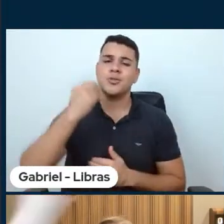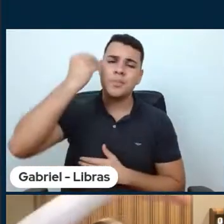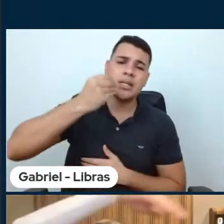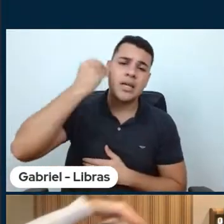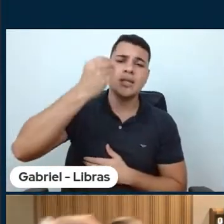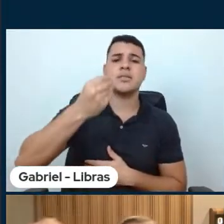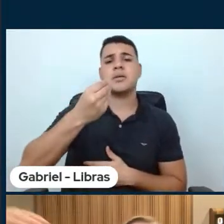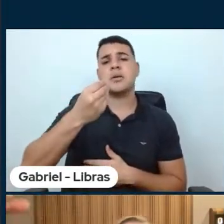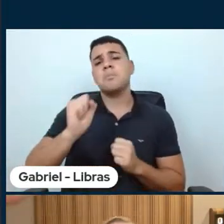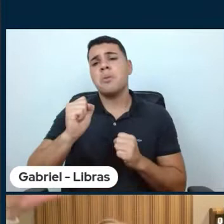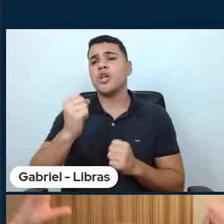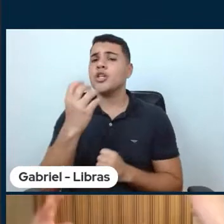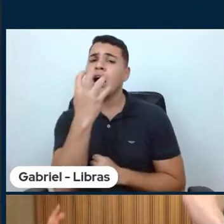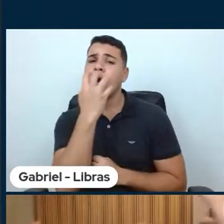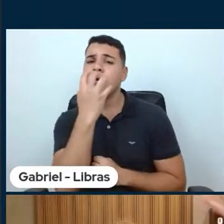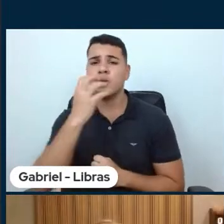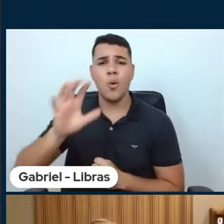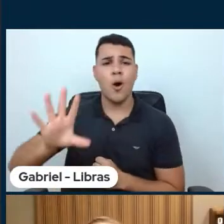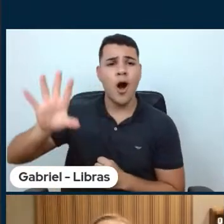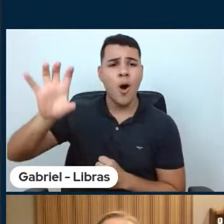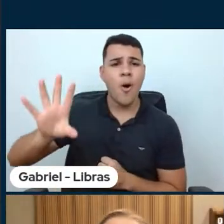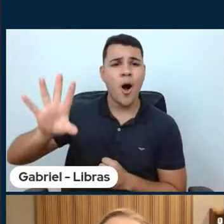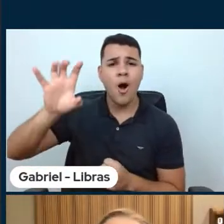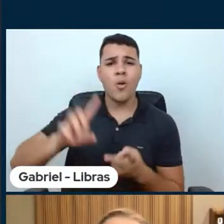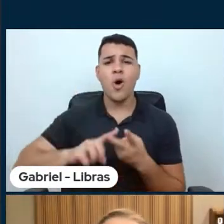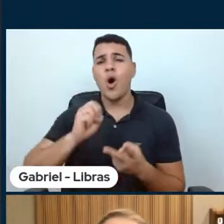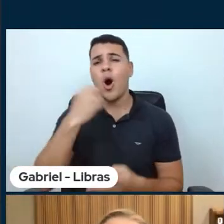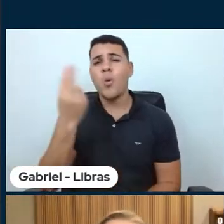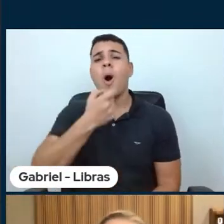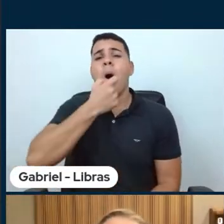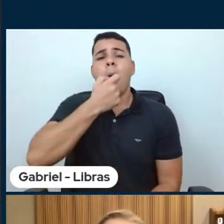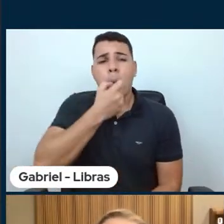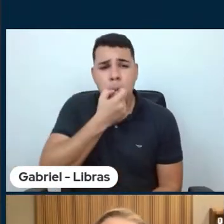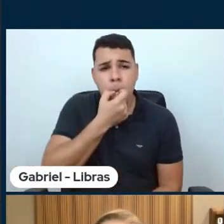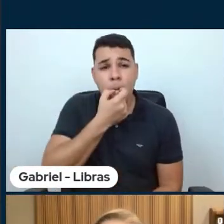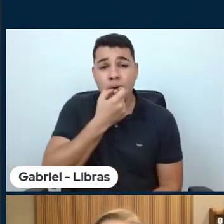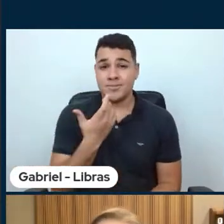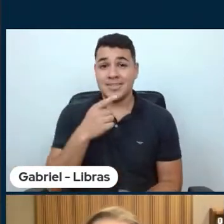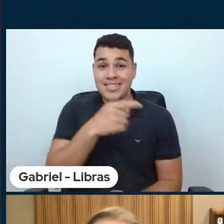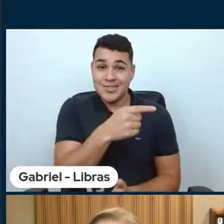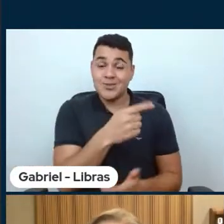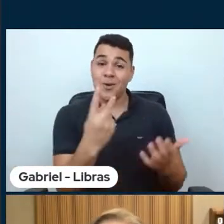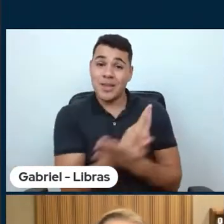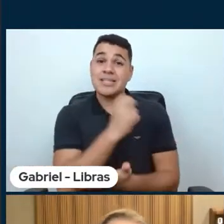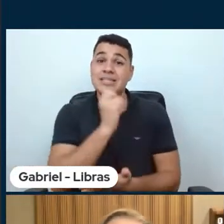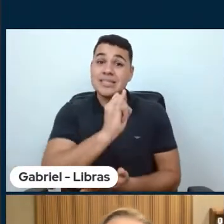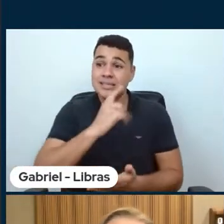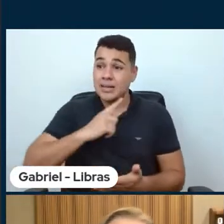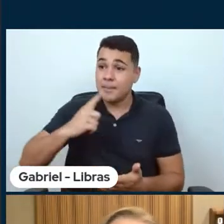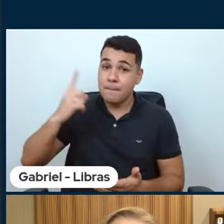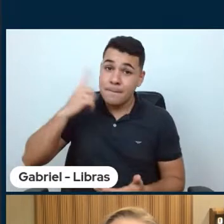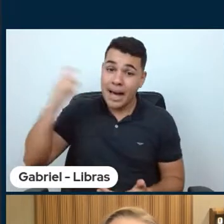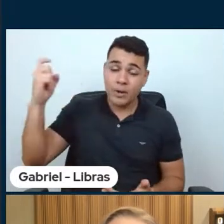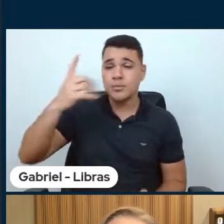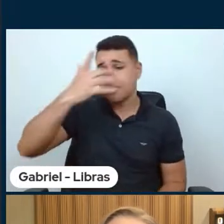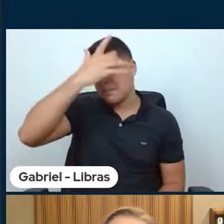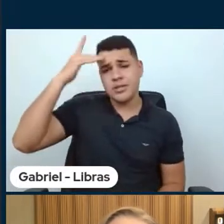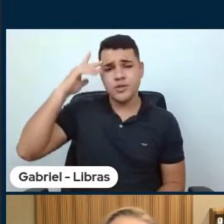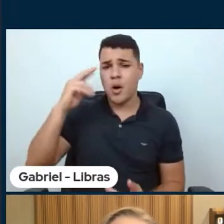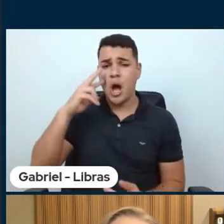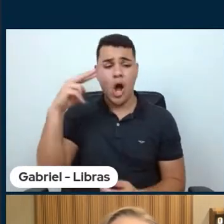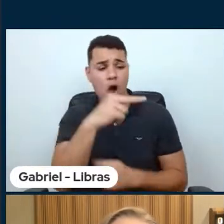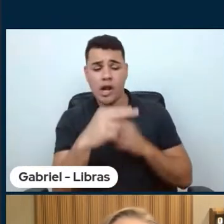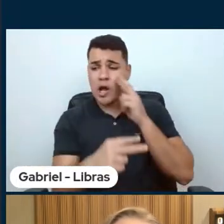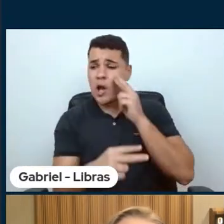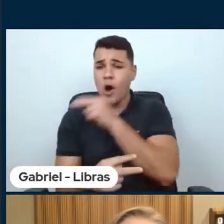narrativa quando a gente tá falando no mundo 360 onde o usuário tem poder de escolha agora um parênteses pelos